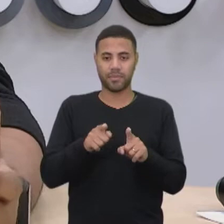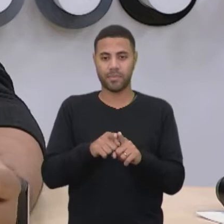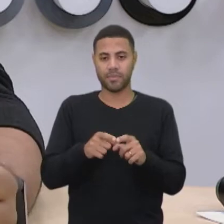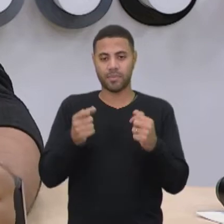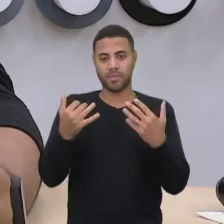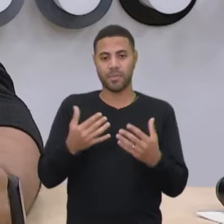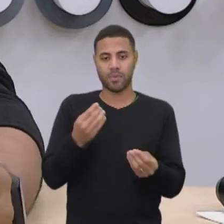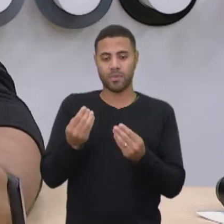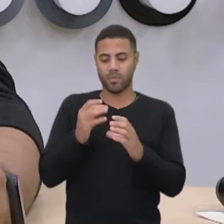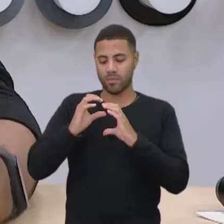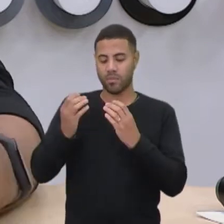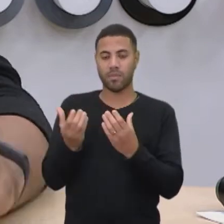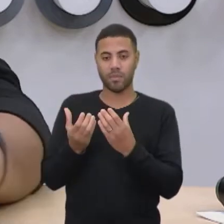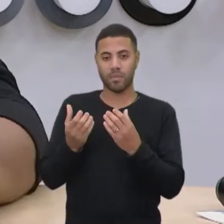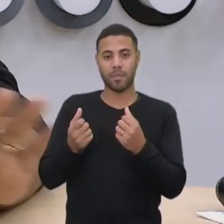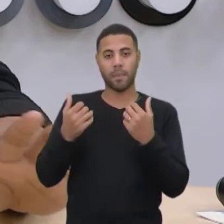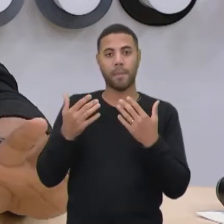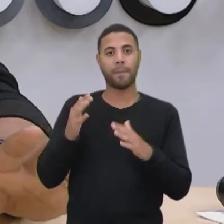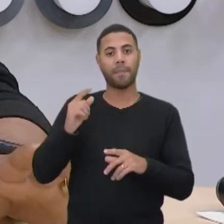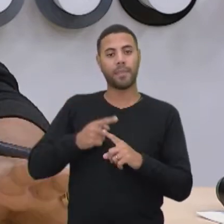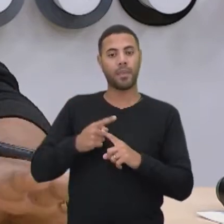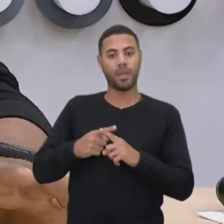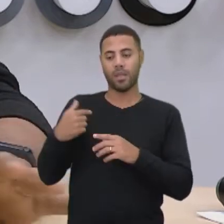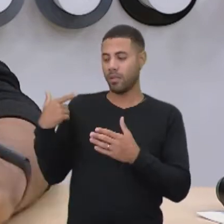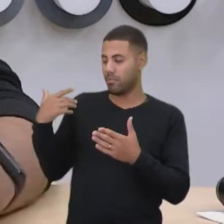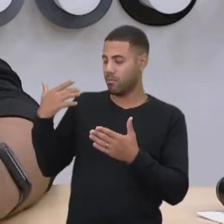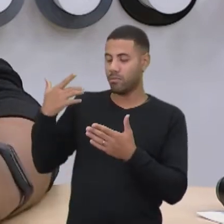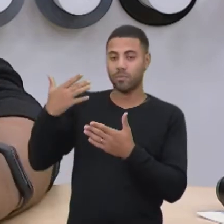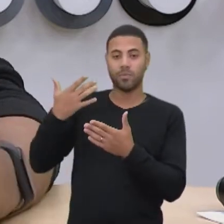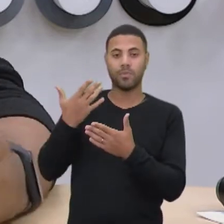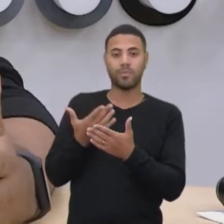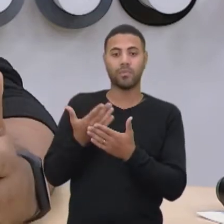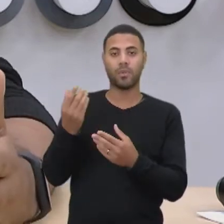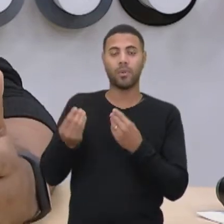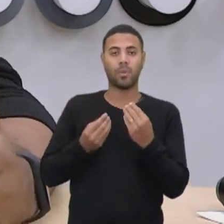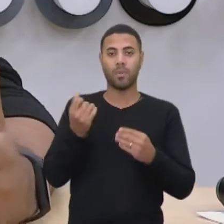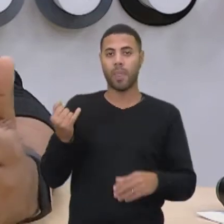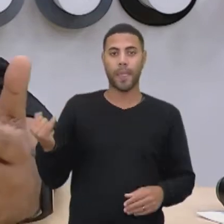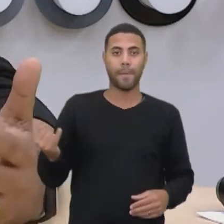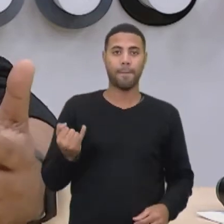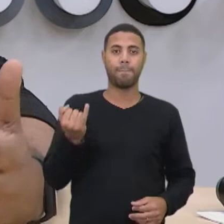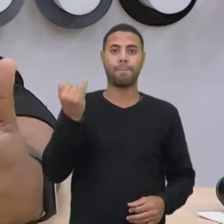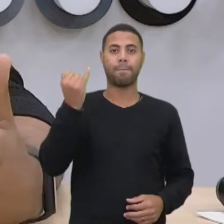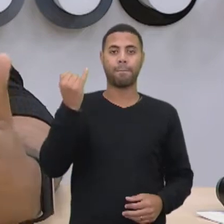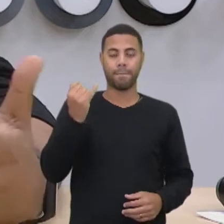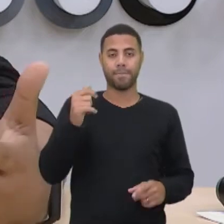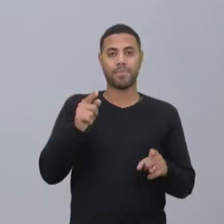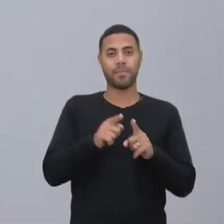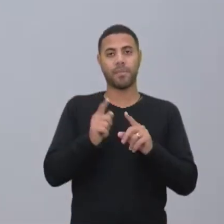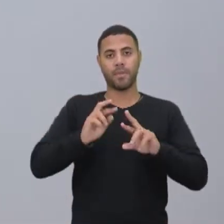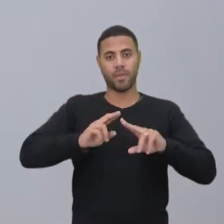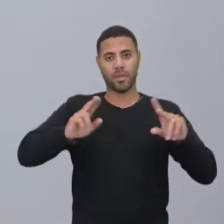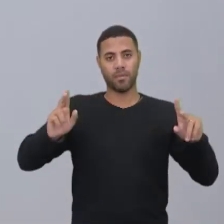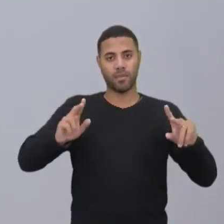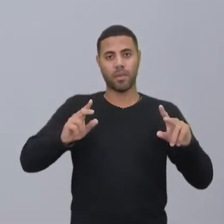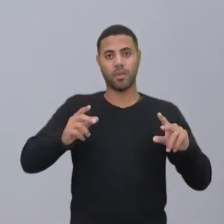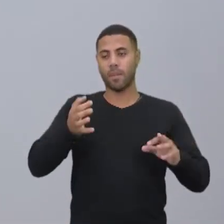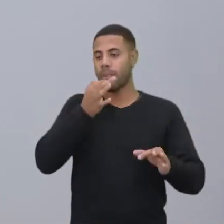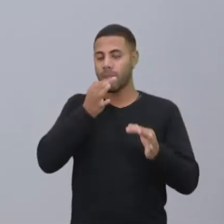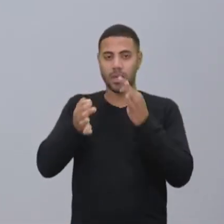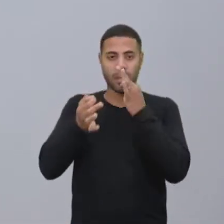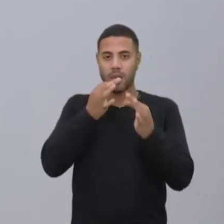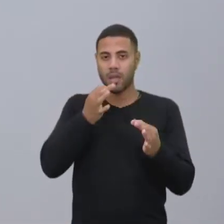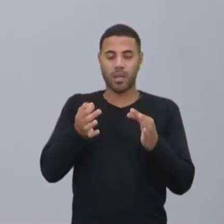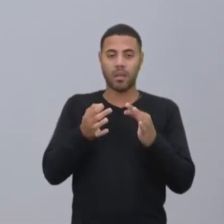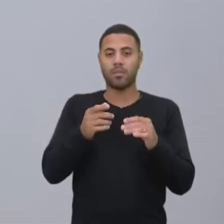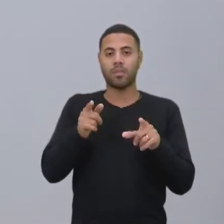jornalismo comunitário. Por quê? Porque durante toda a trajetória a gente falou sobre como é importante as diversas vozes no jornalismo,